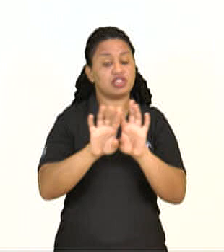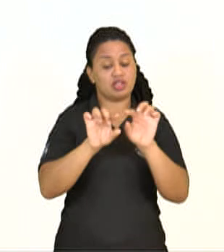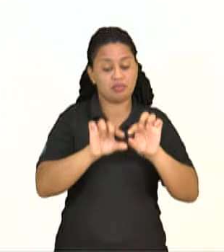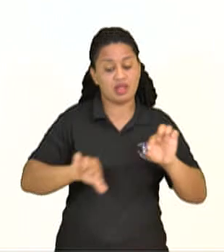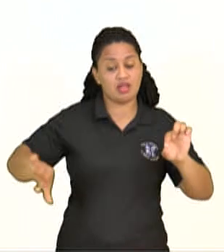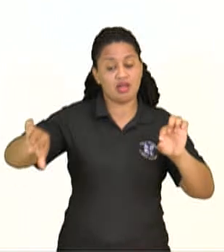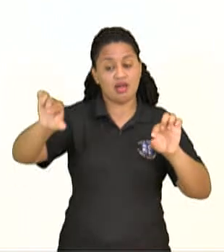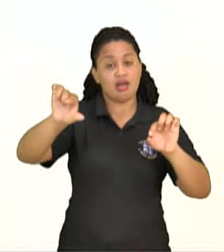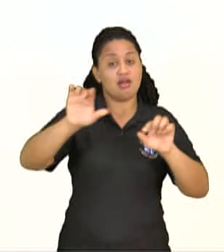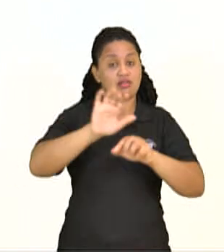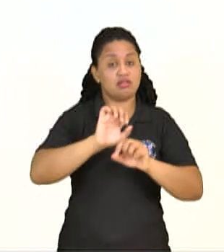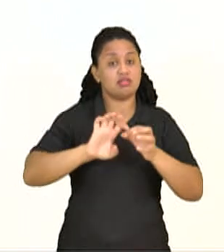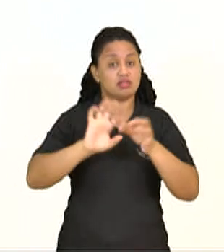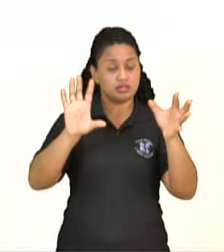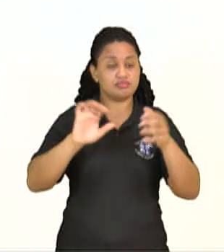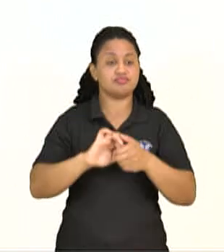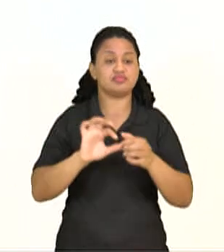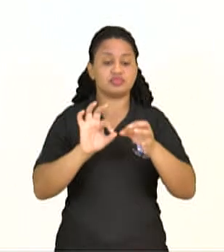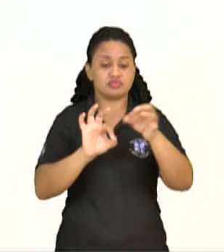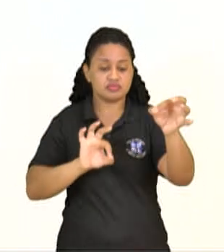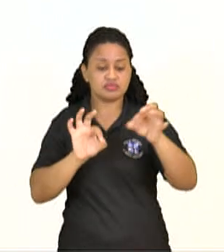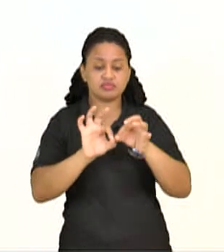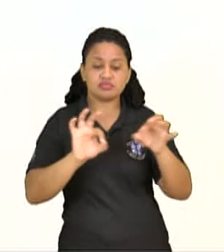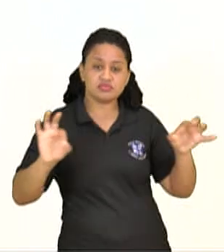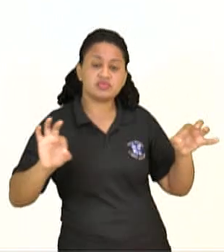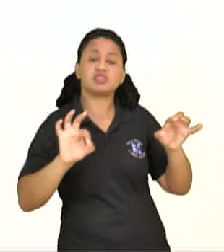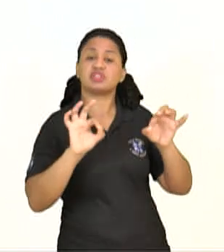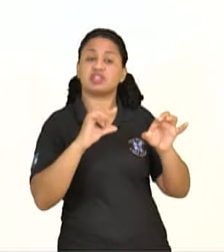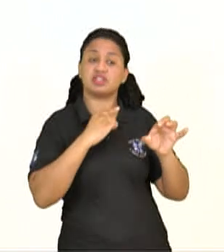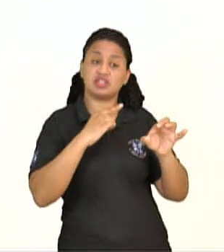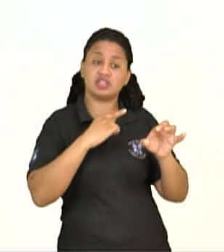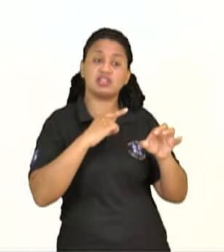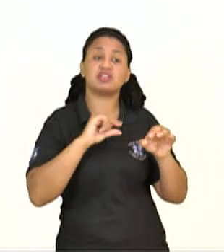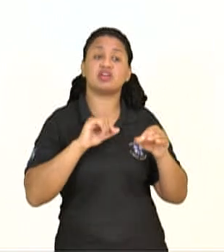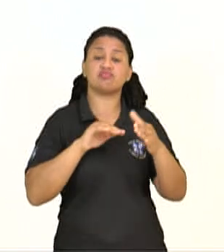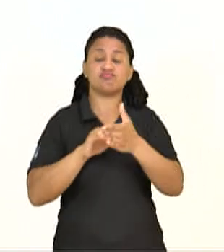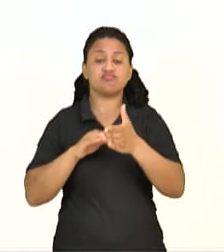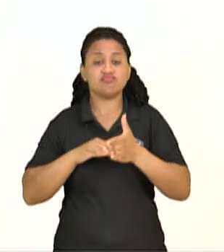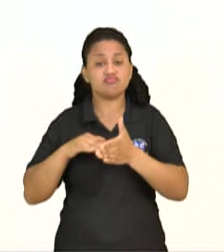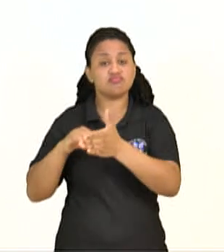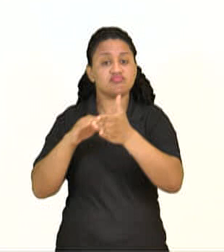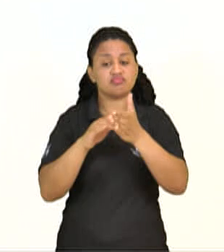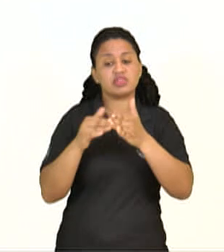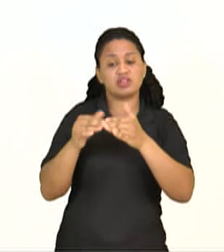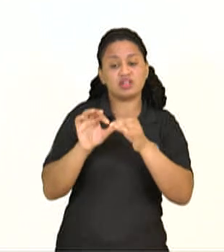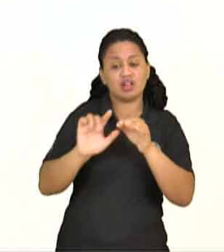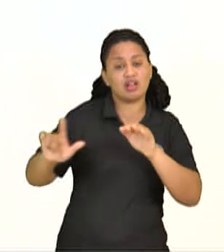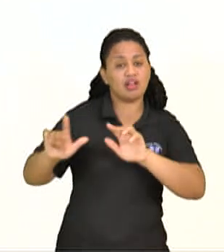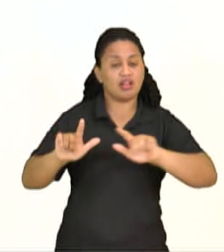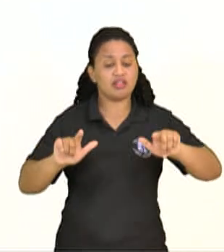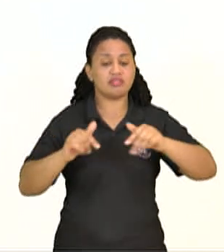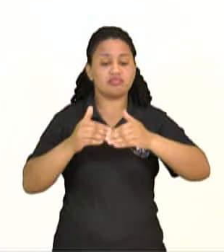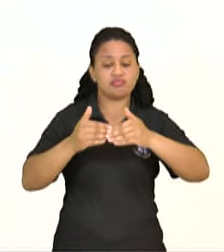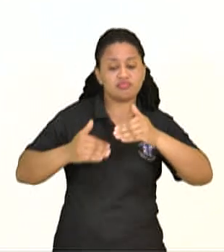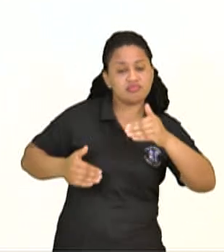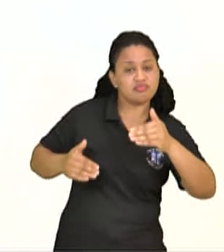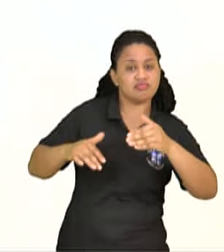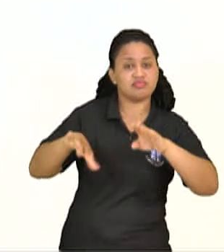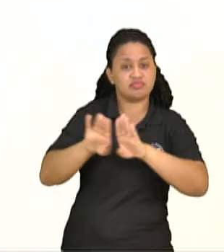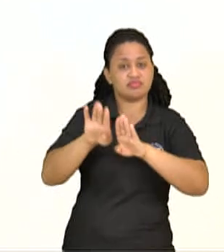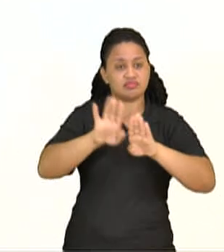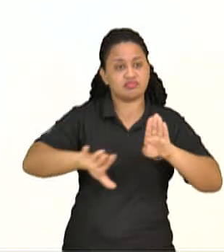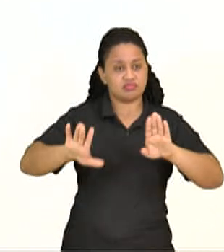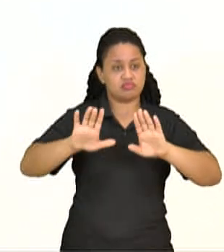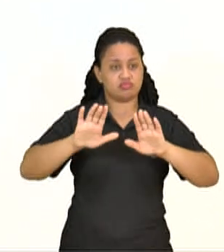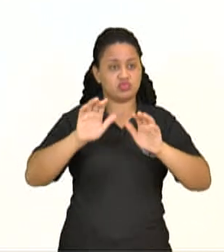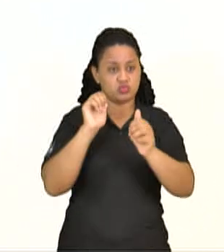livre, uma distância mínima em relação ali às delimitações, né, laterais e de fundo da quadra do jogo, tá